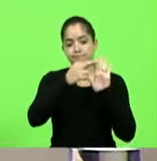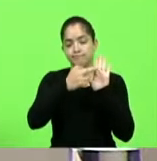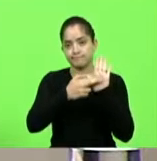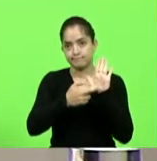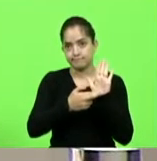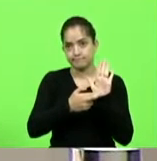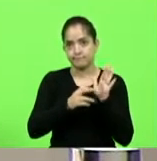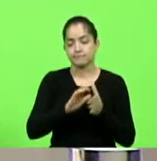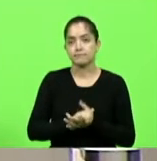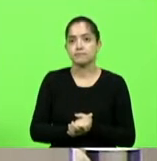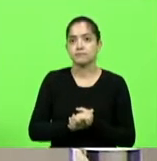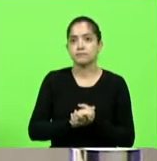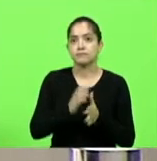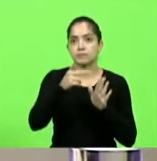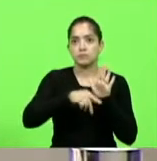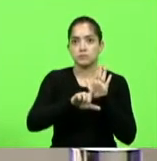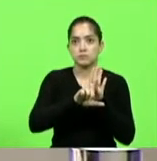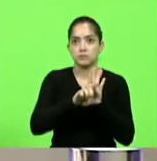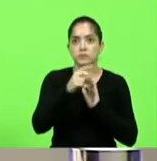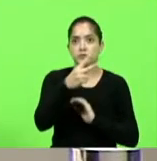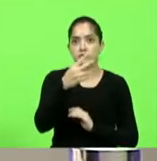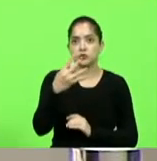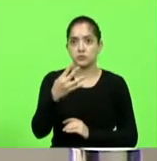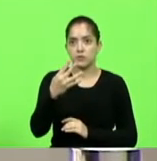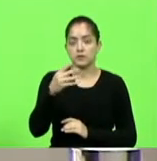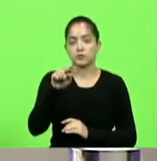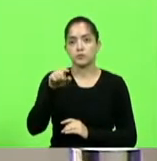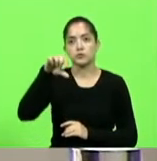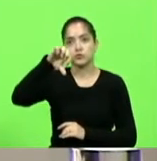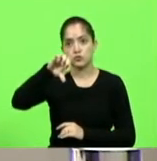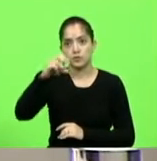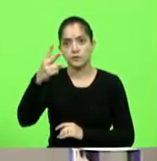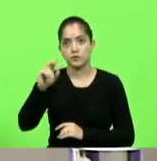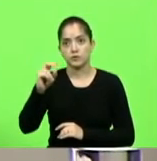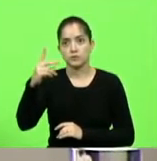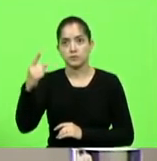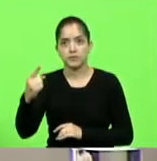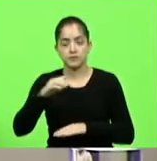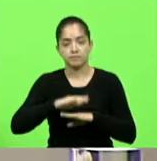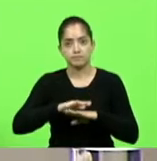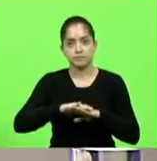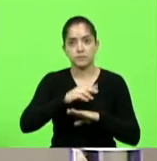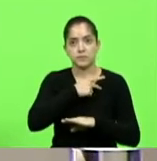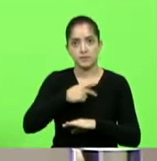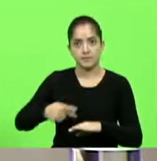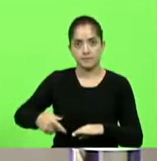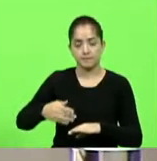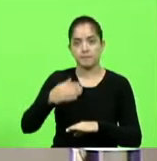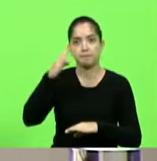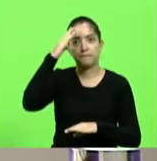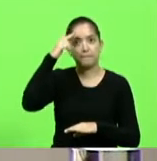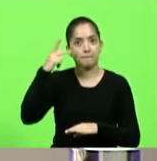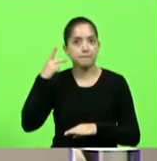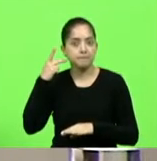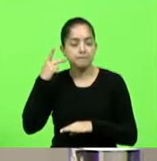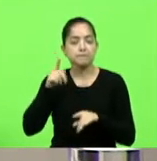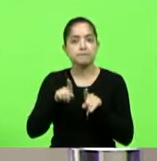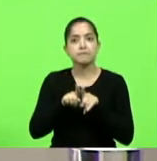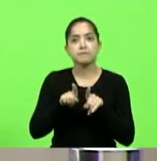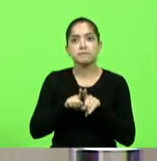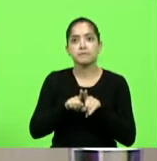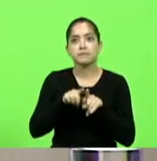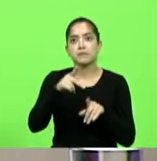interno. Projeto de Lei 24.9/2021, autor deputada Paulinha. Proposta de sustação de ato